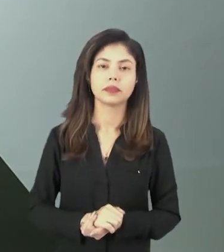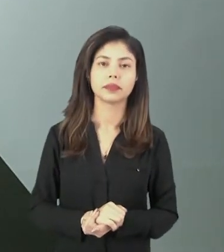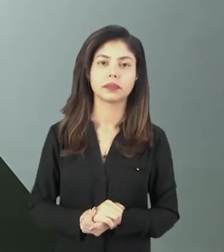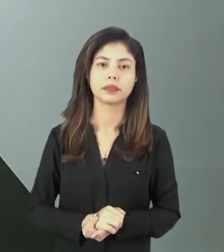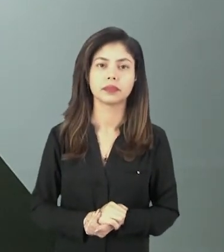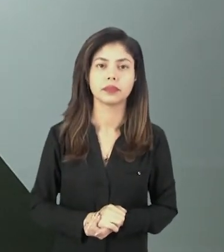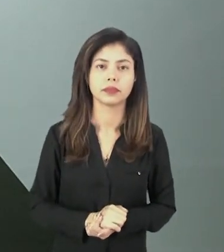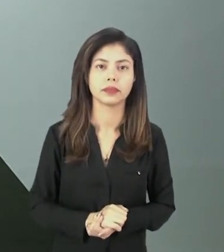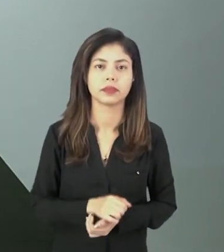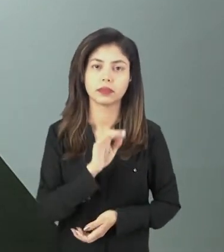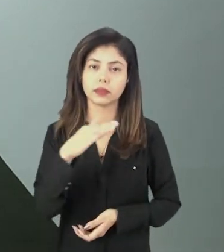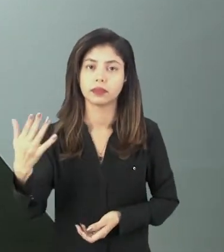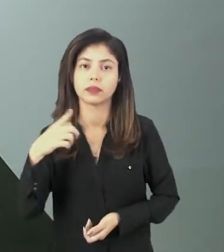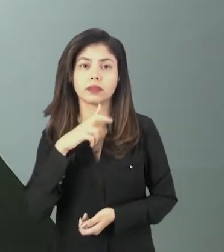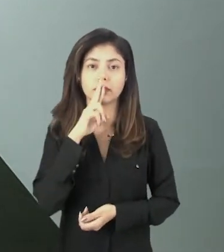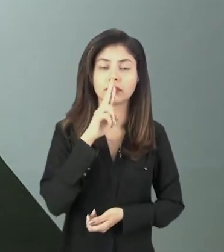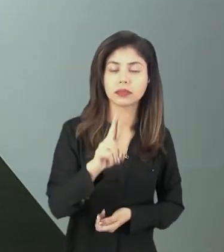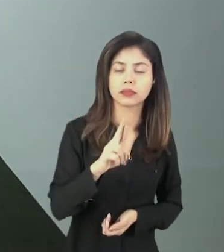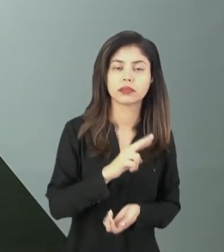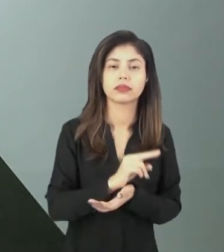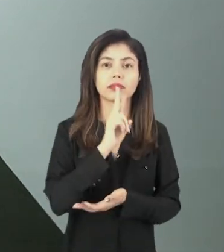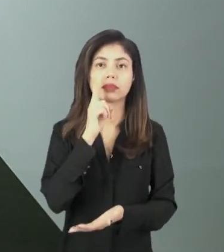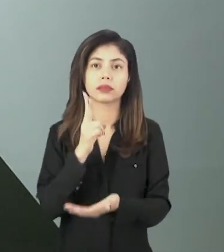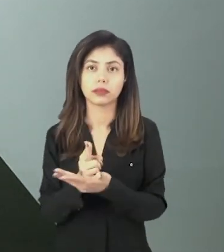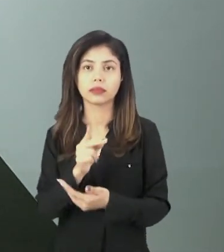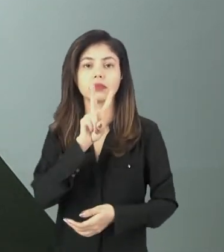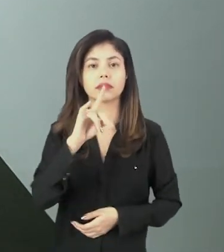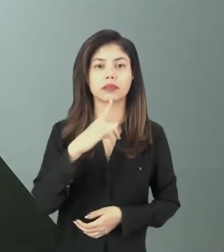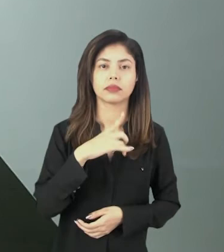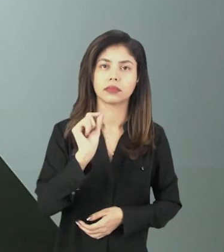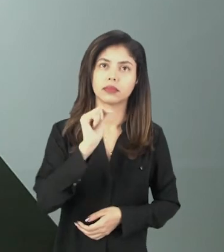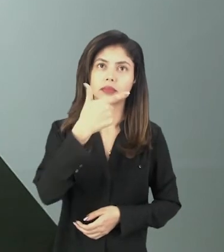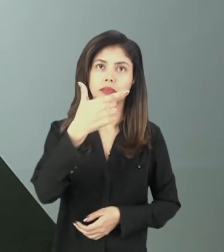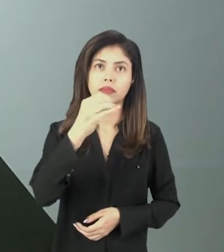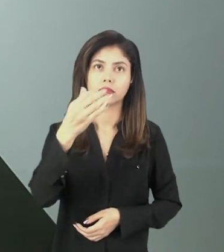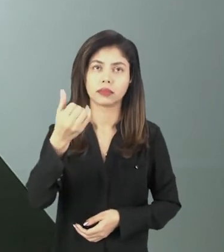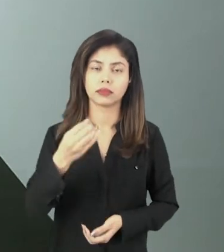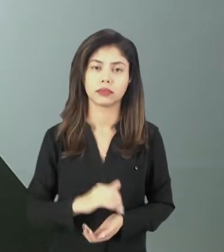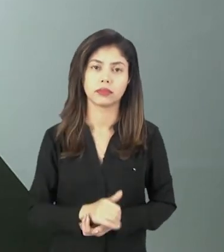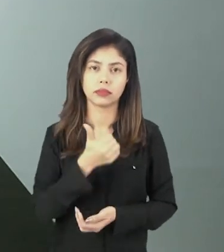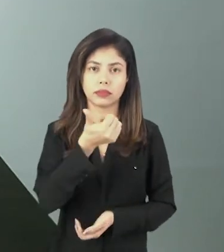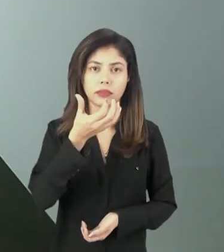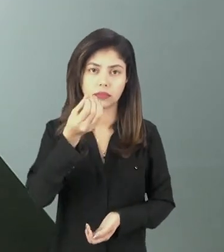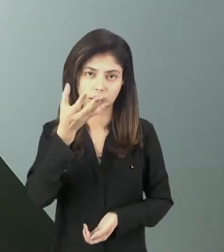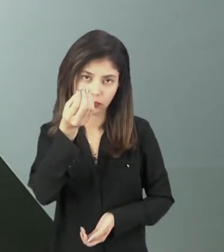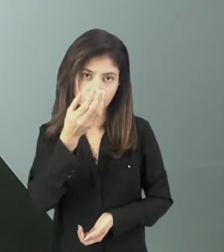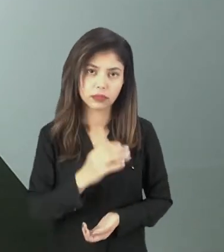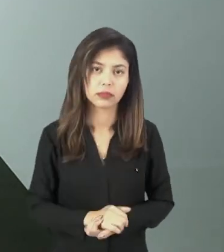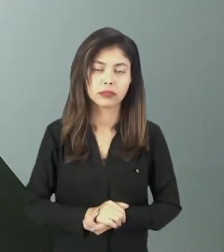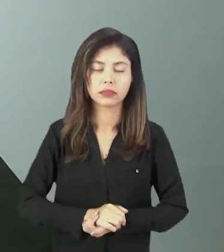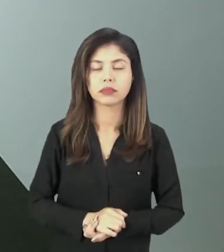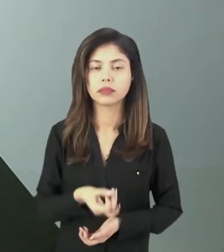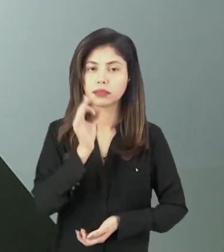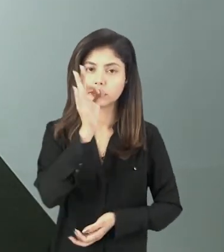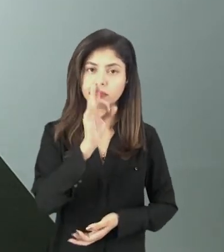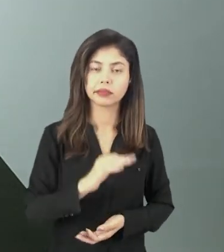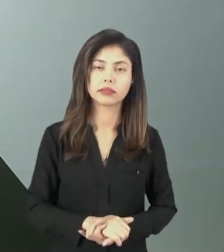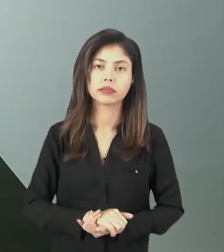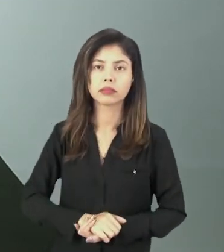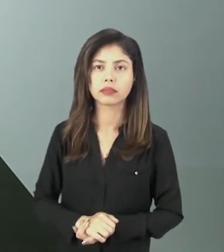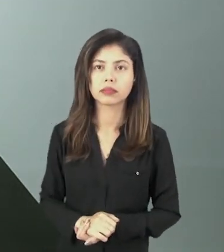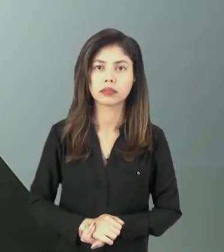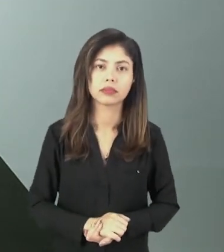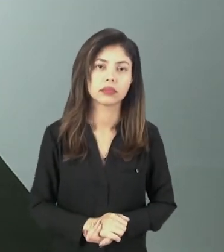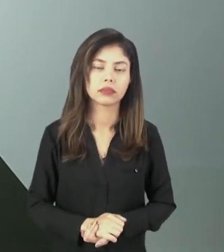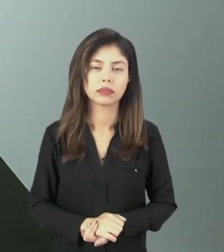vezes 800 que quando você calcular a cortar vai ficar 20 x 8 que vai dar 160 certinho